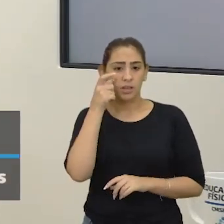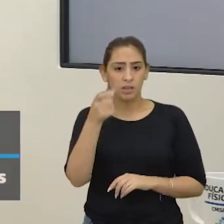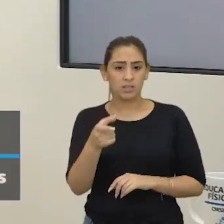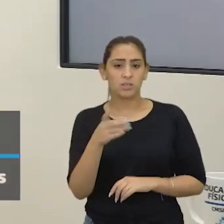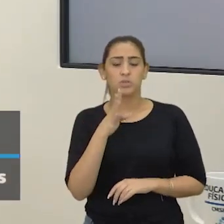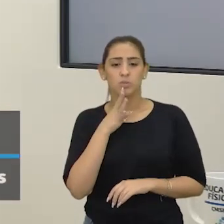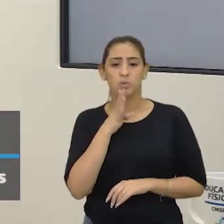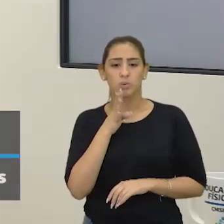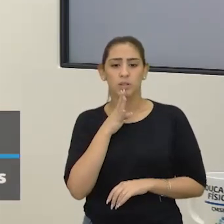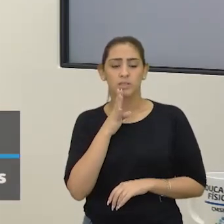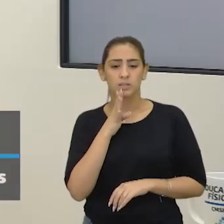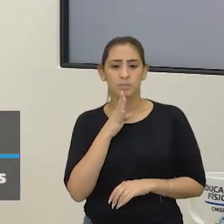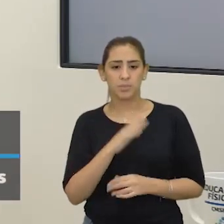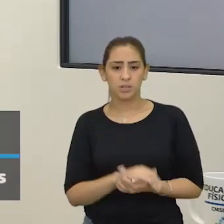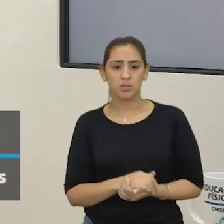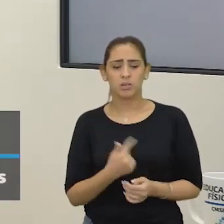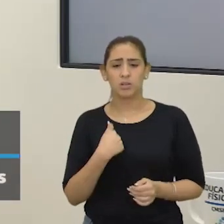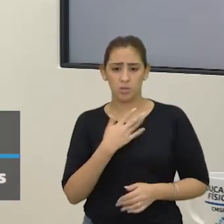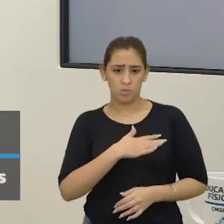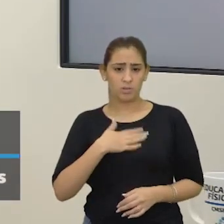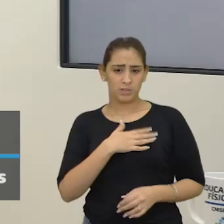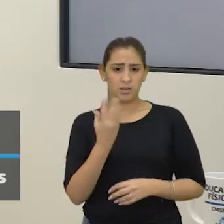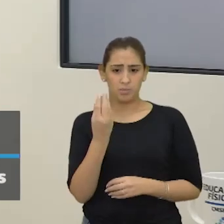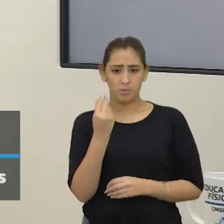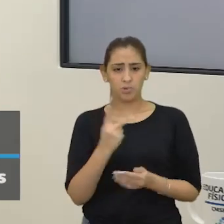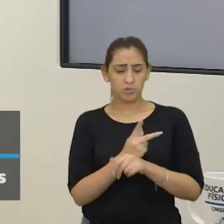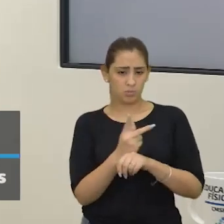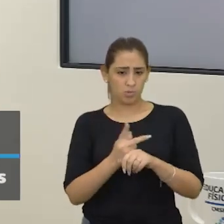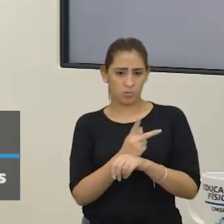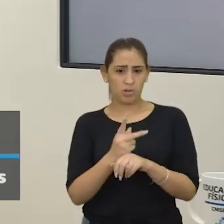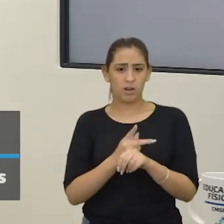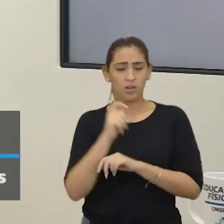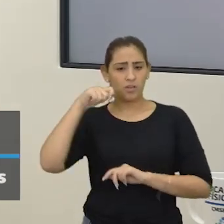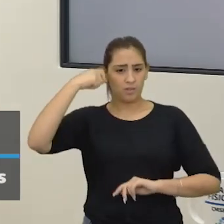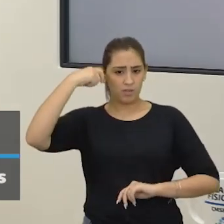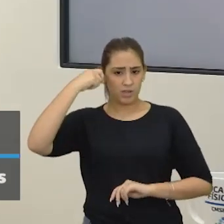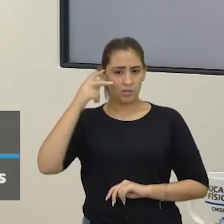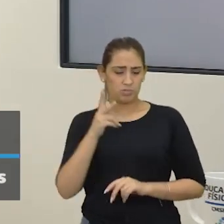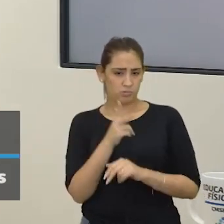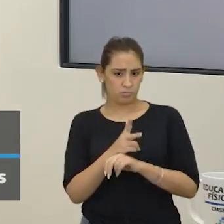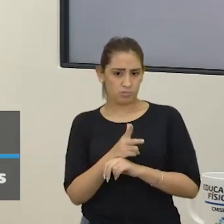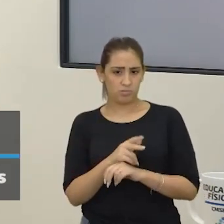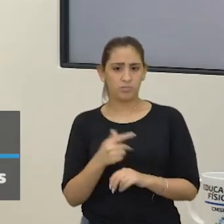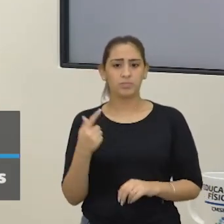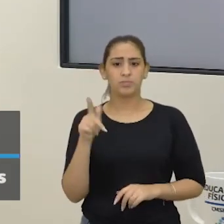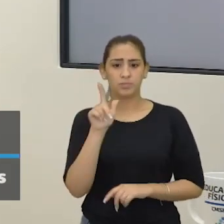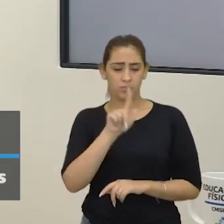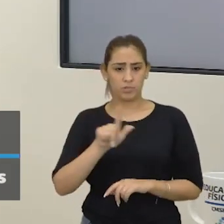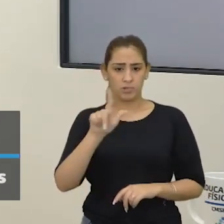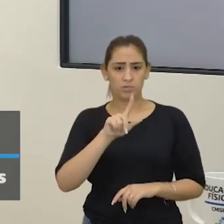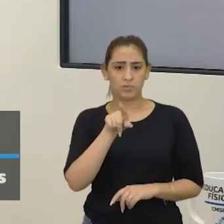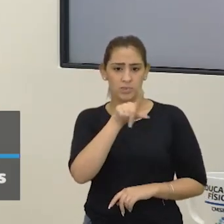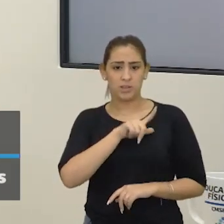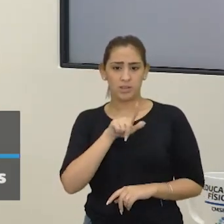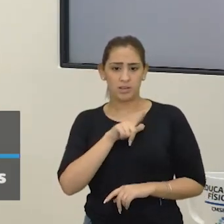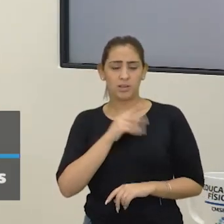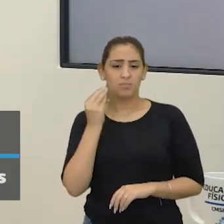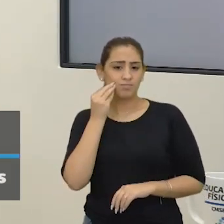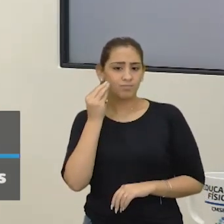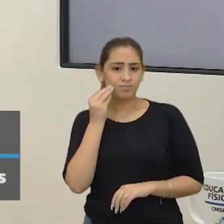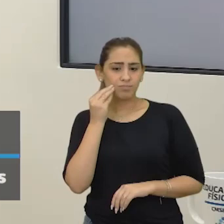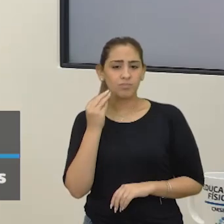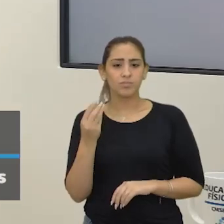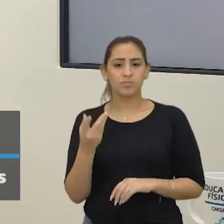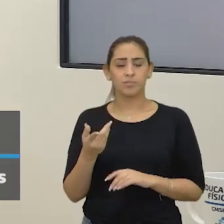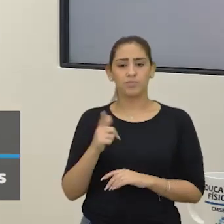é conhecimento. Eu gostei muito de procurar vídeos sobre ele. Claro que vocês têm a possibilidade de encontrar